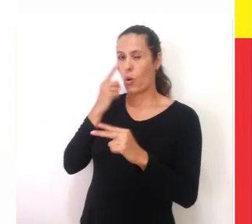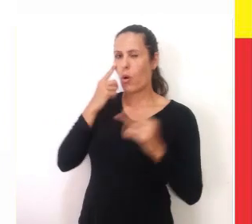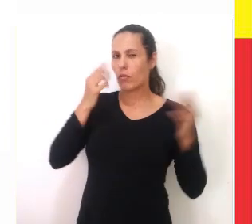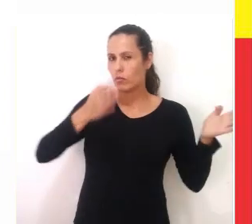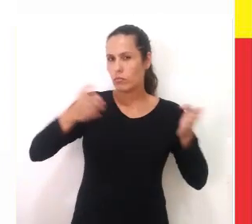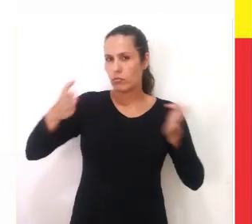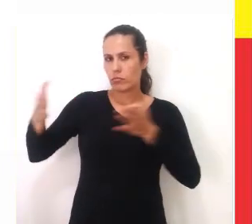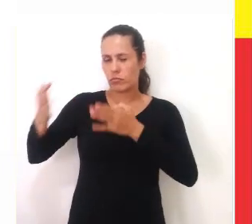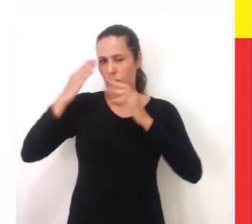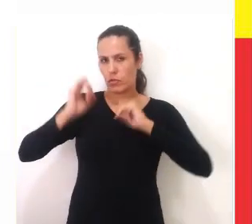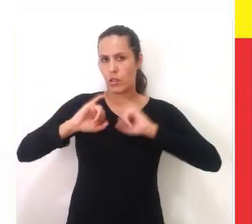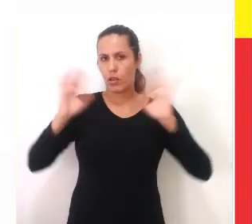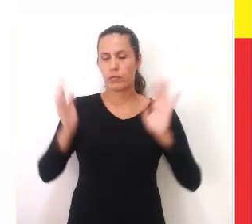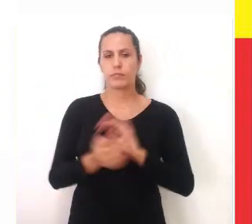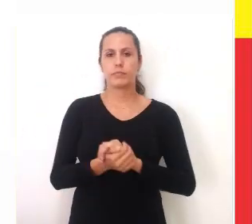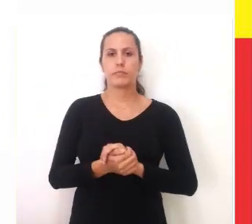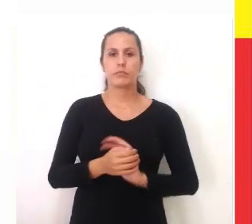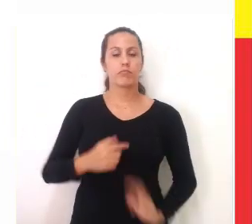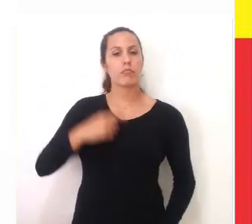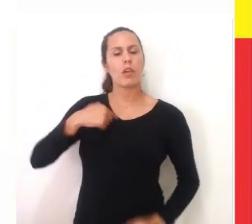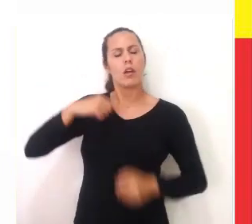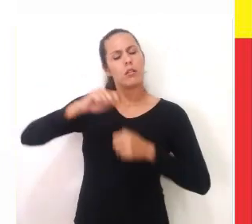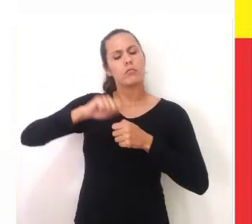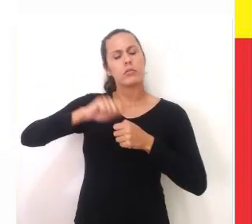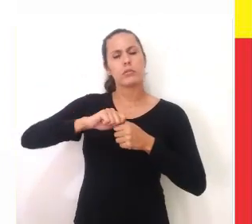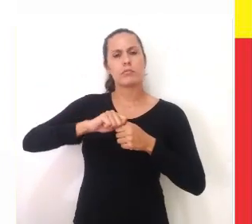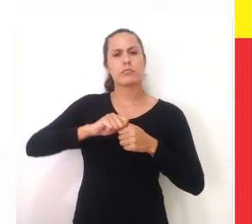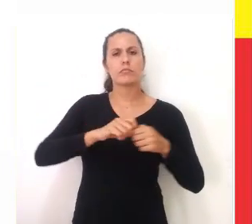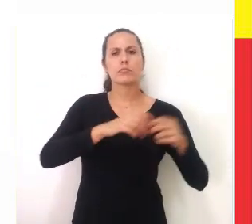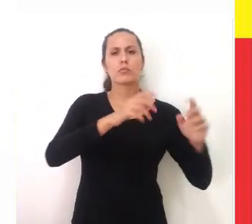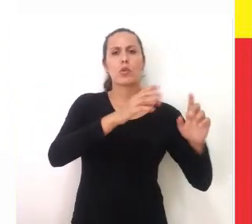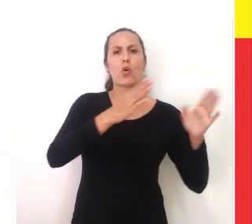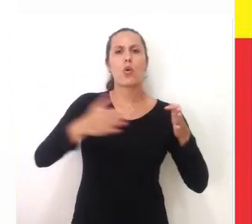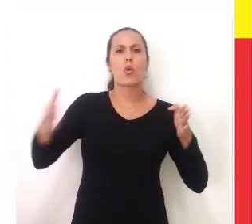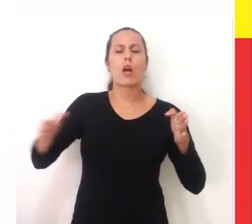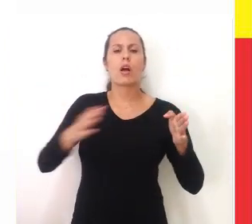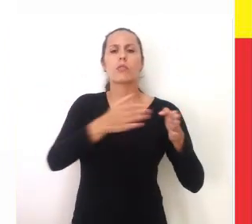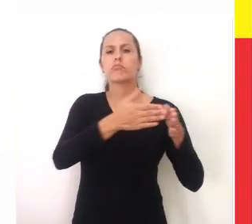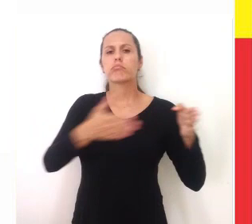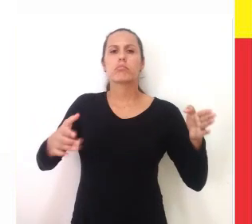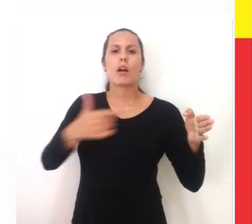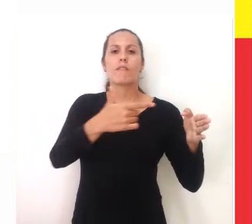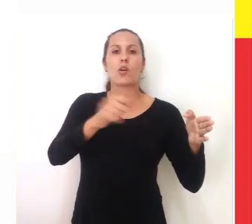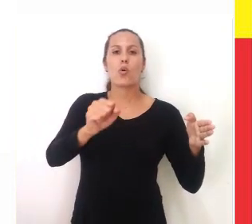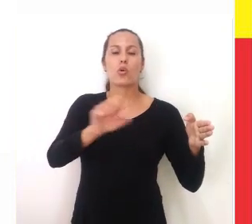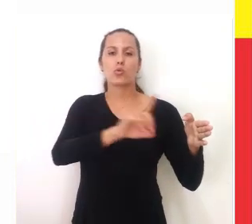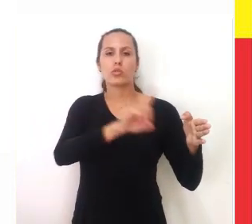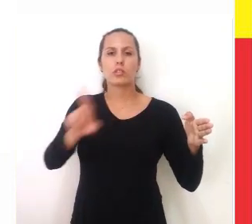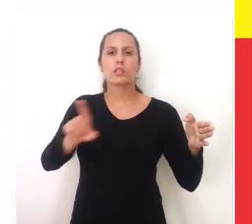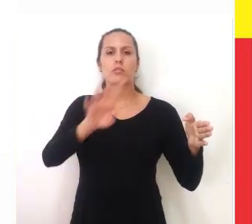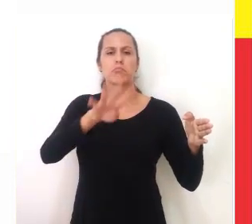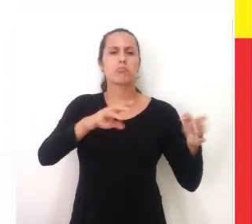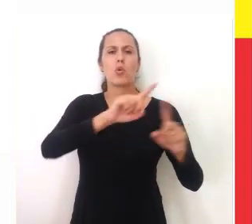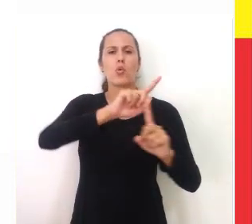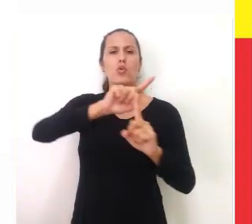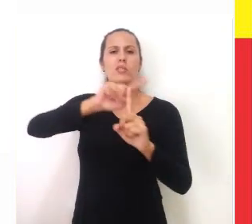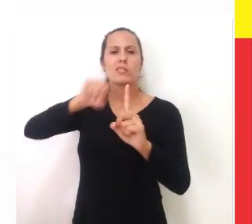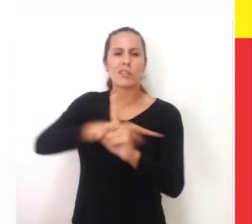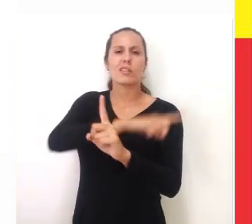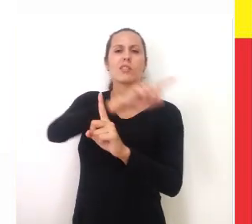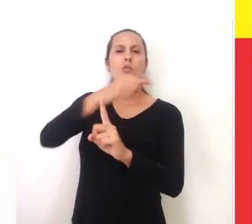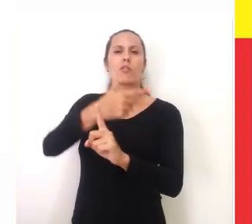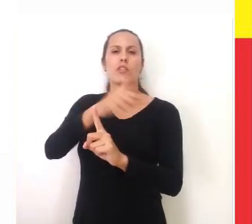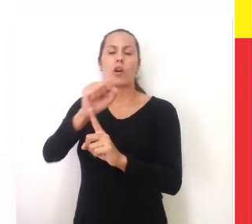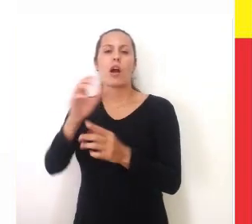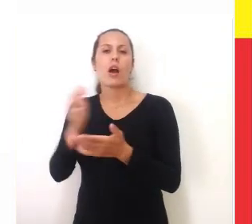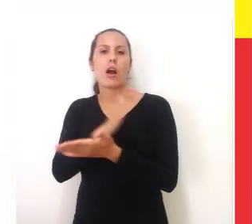tela, presta atenção. Dantas fez um ciclo menstrual de 28 dias, ok? Tem garotas